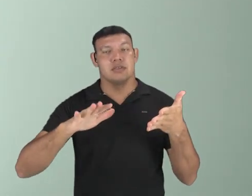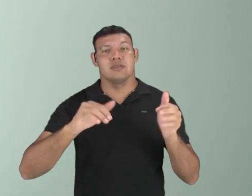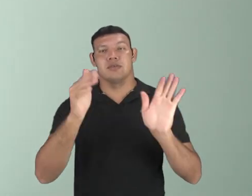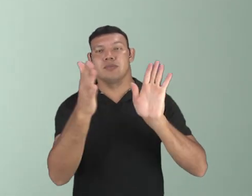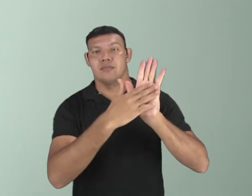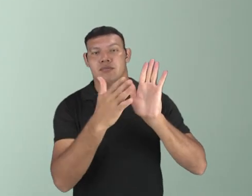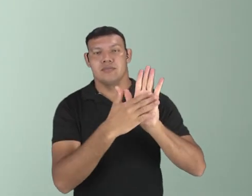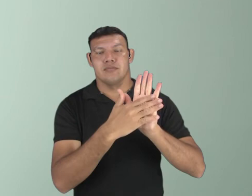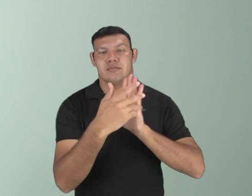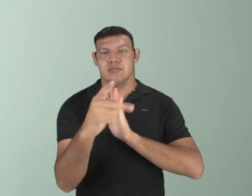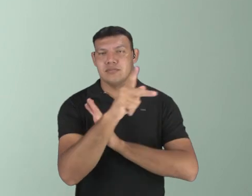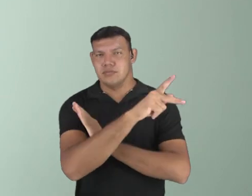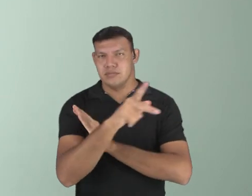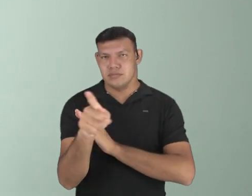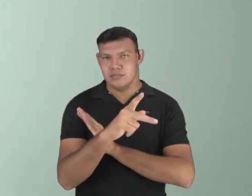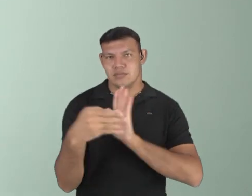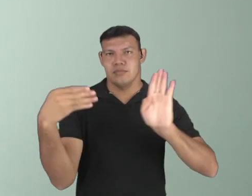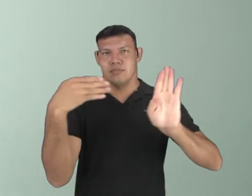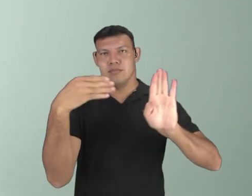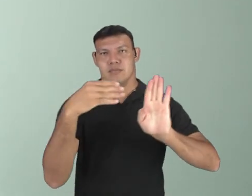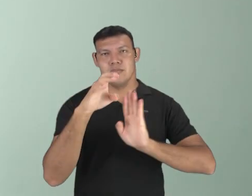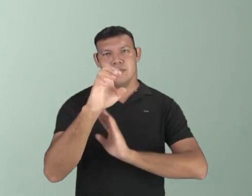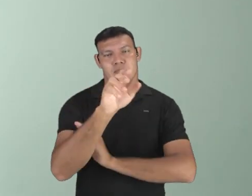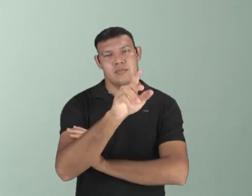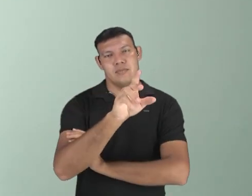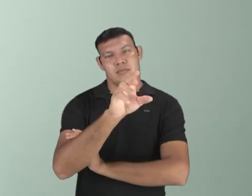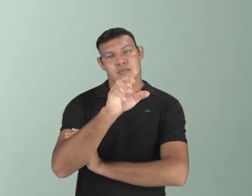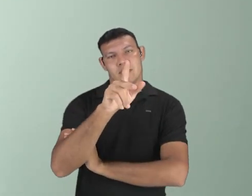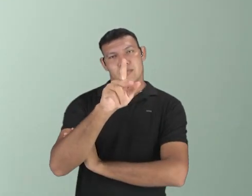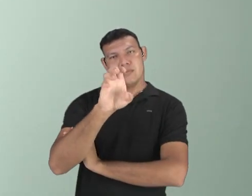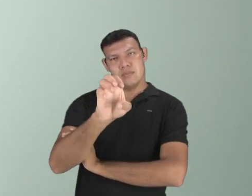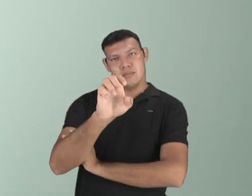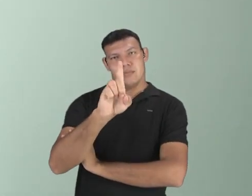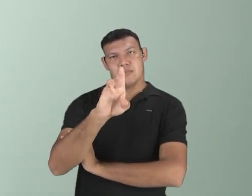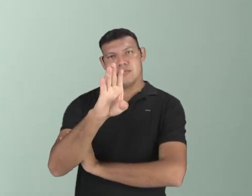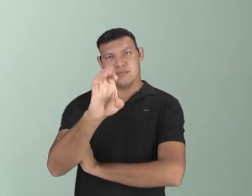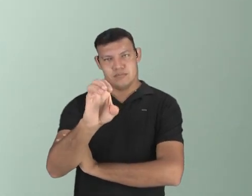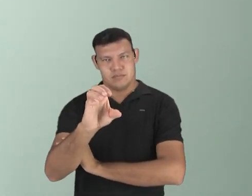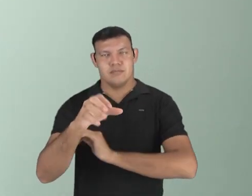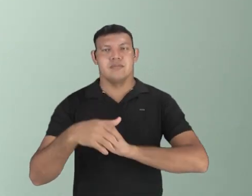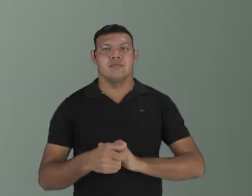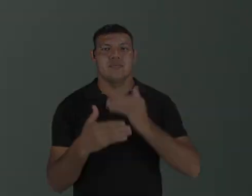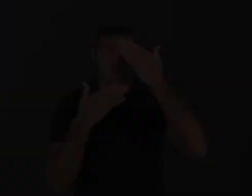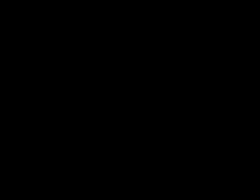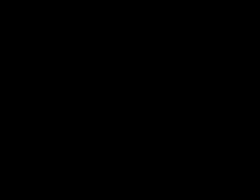as atividades que serão propostas pelo seu professor e também acesse a nossa plataforma Eduque. Obrigada!